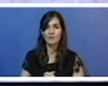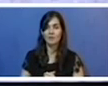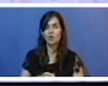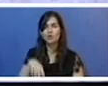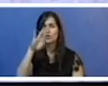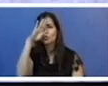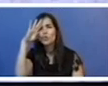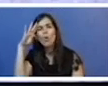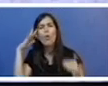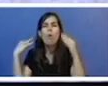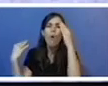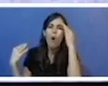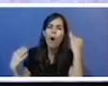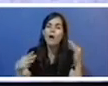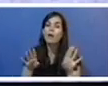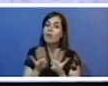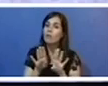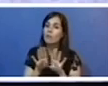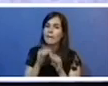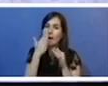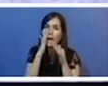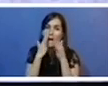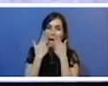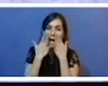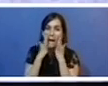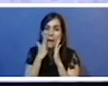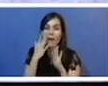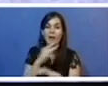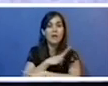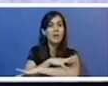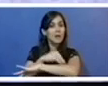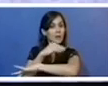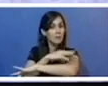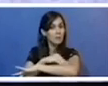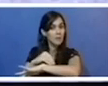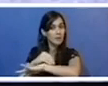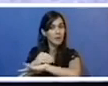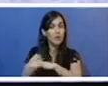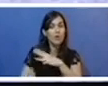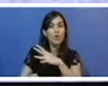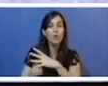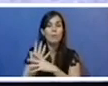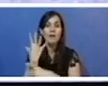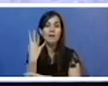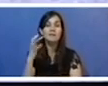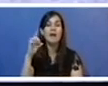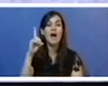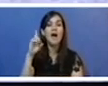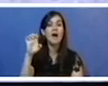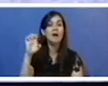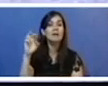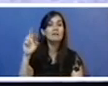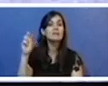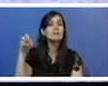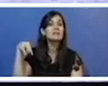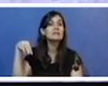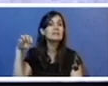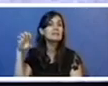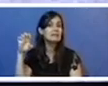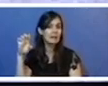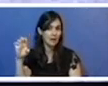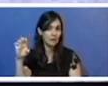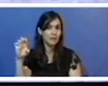sudorípara e sebácea e os pelos, eles se originam a partir da derme, que é essa parte roxa. Aqui